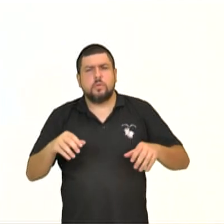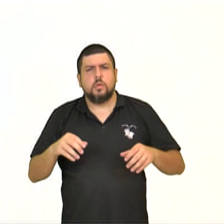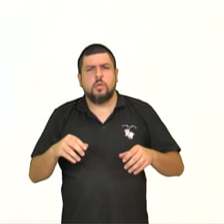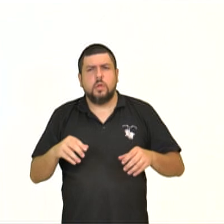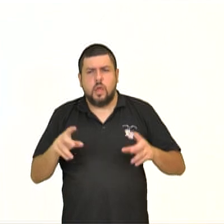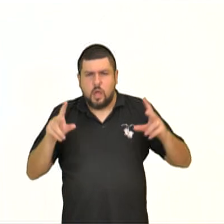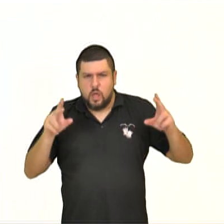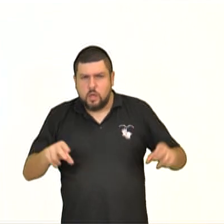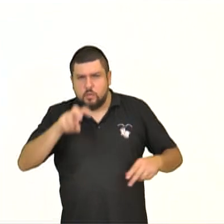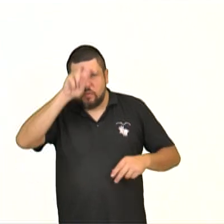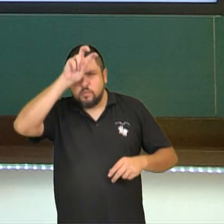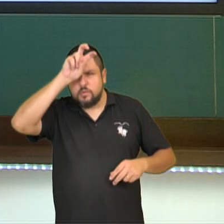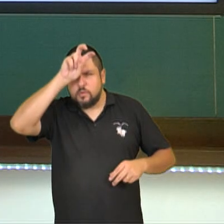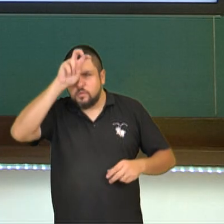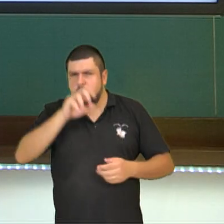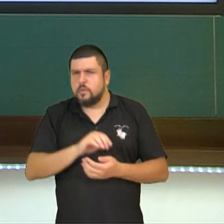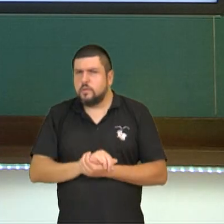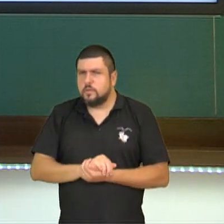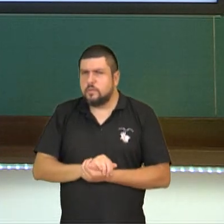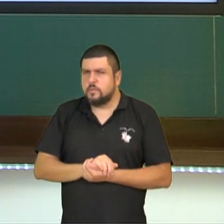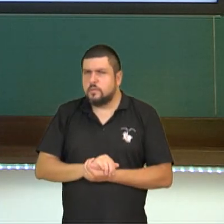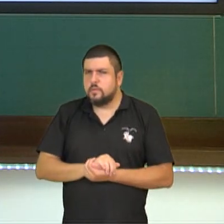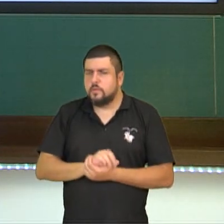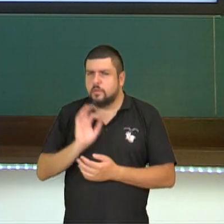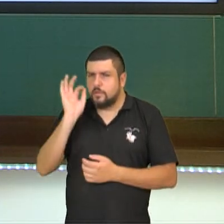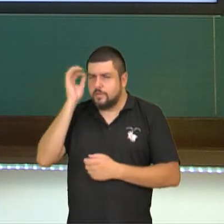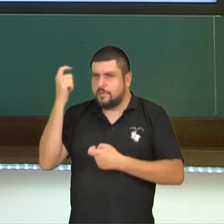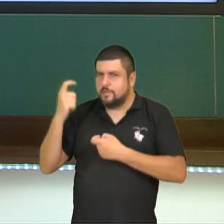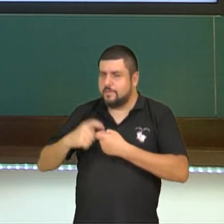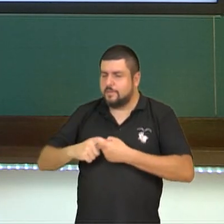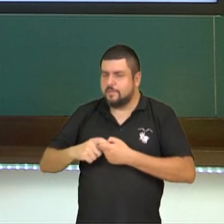como ocorria no Egito Antigo? Será? Daqui a pouquinho nós